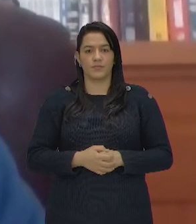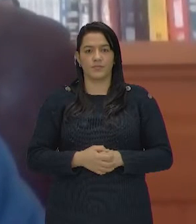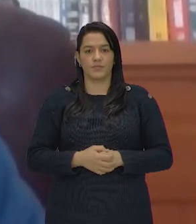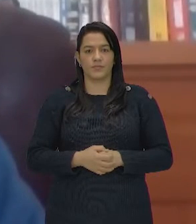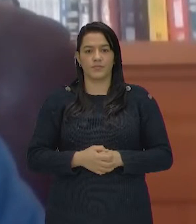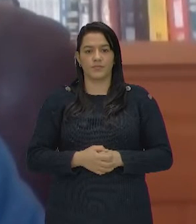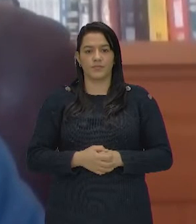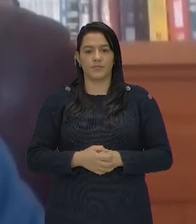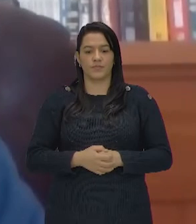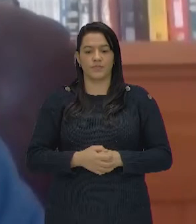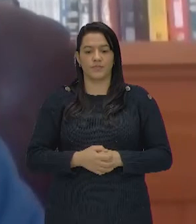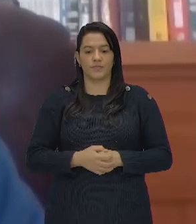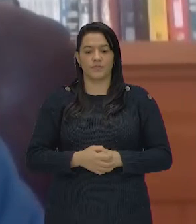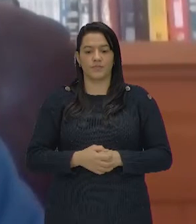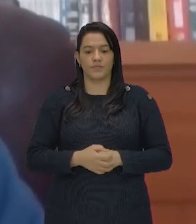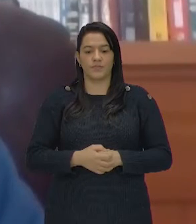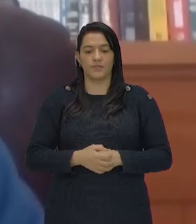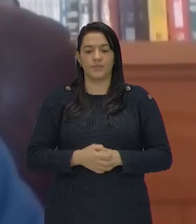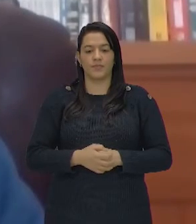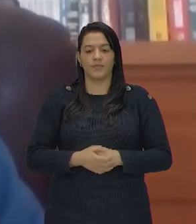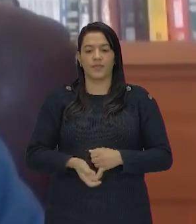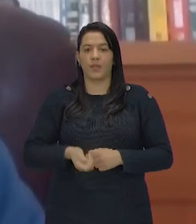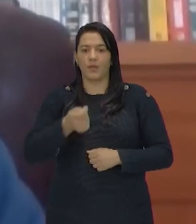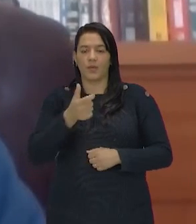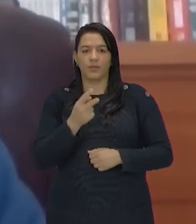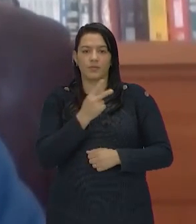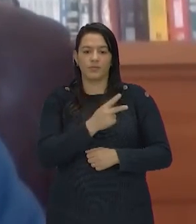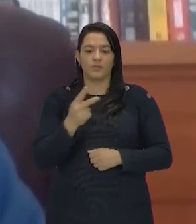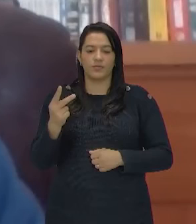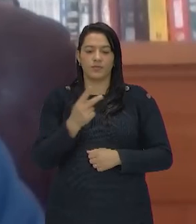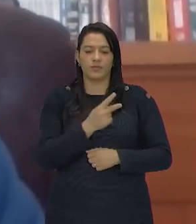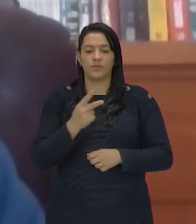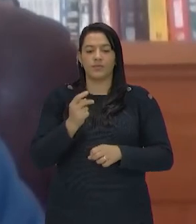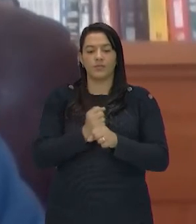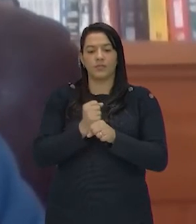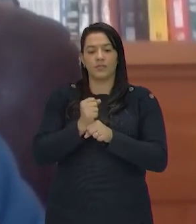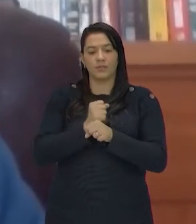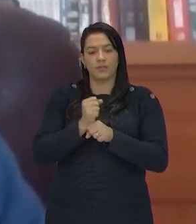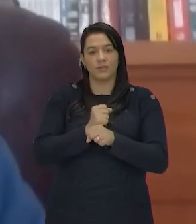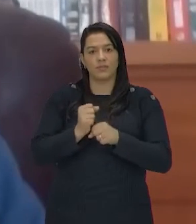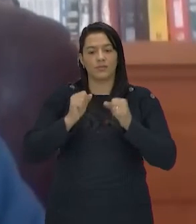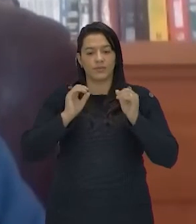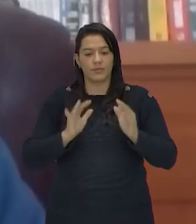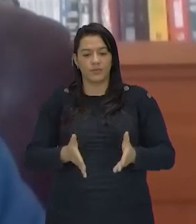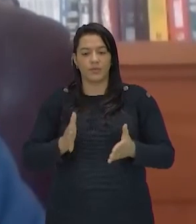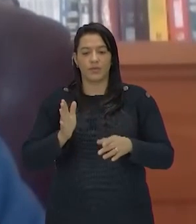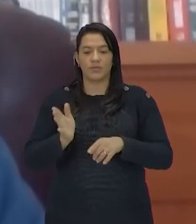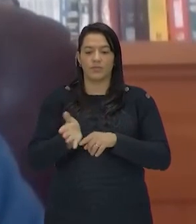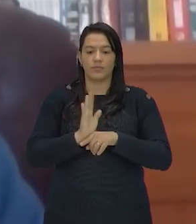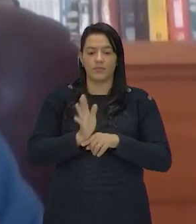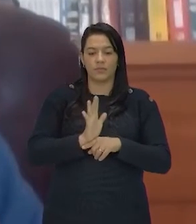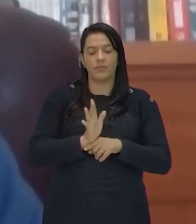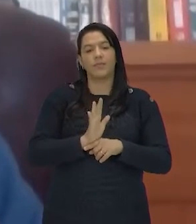almost 22 years. Então faz quase 22 anos que eu estou traduzindo o X-Men e também o Homem-Aranha.